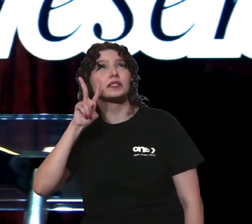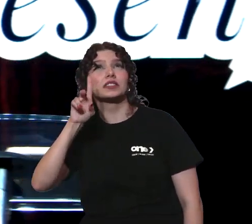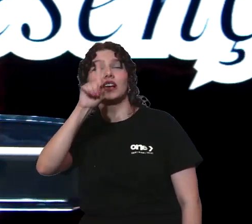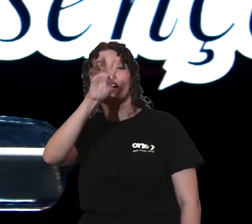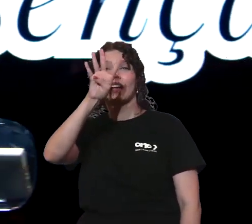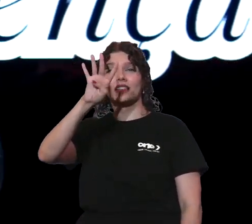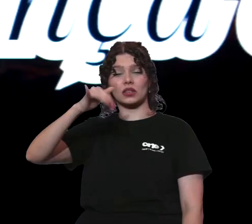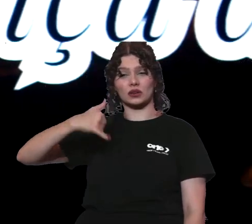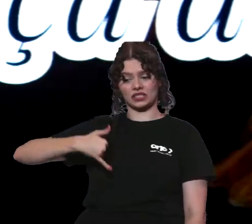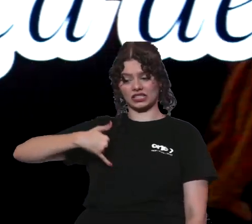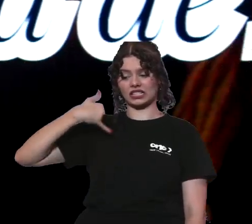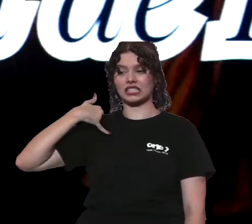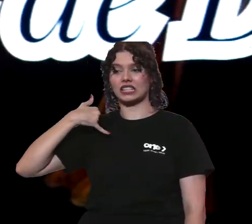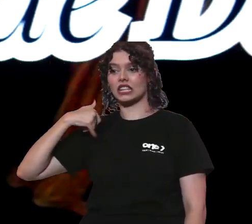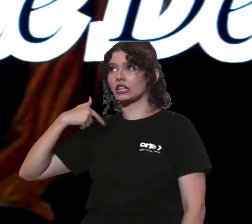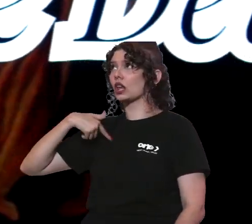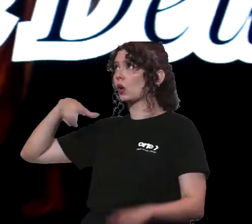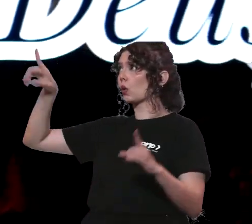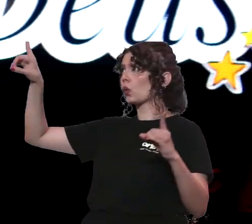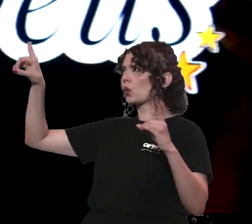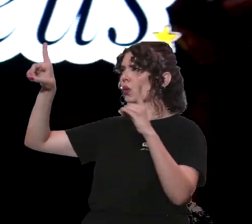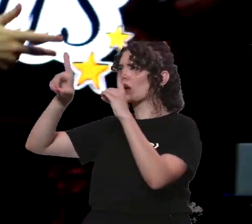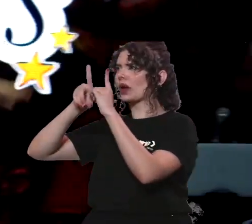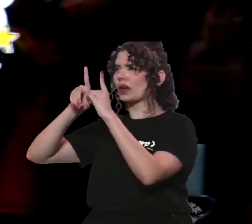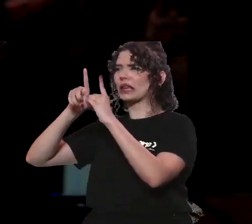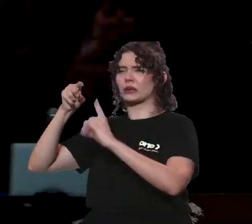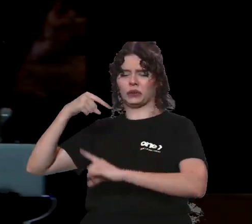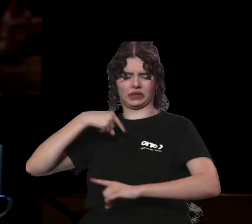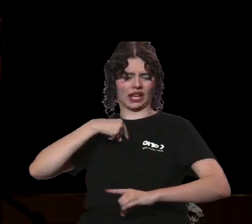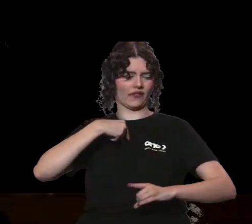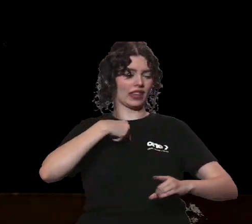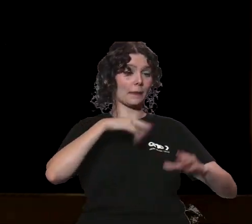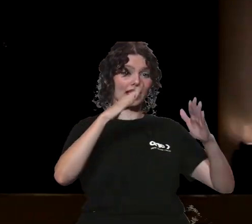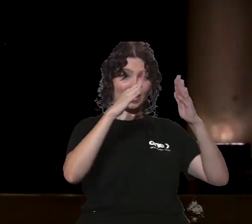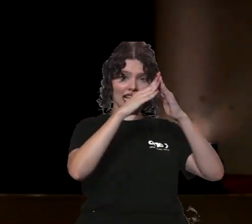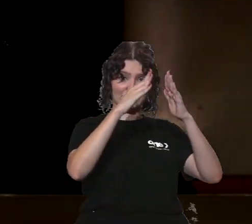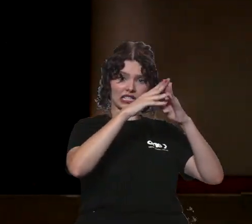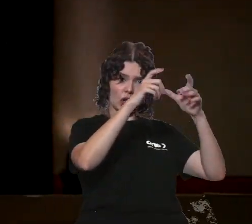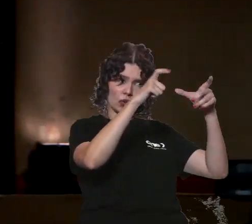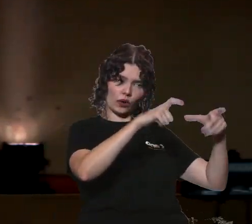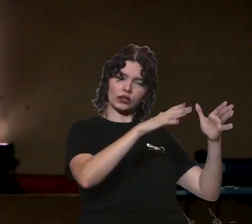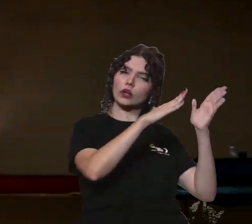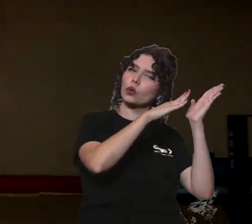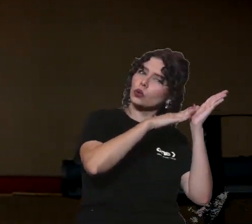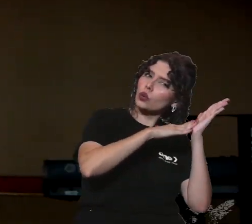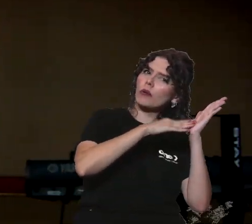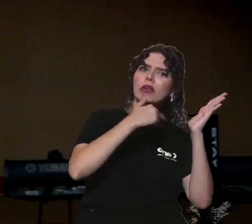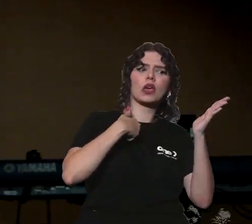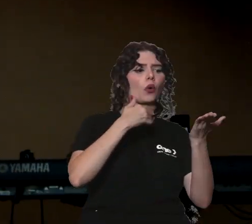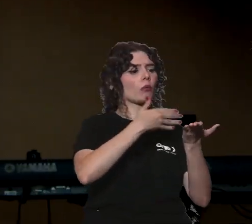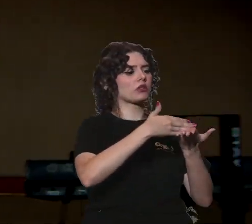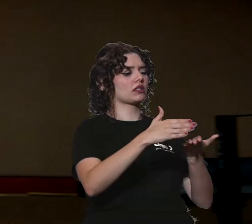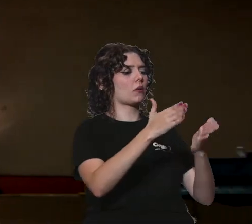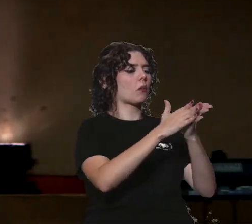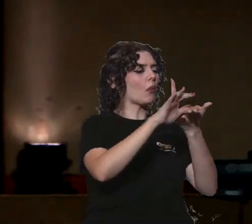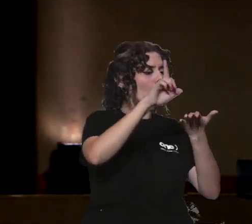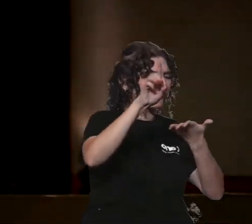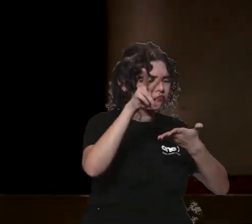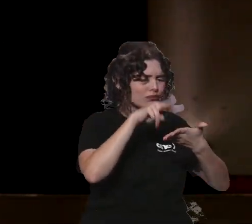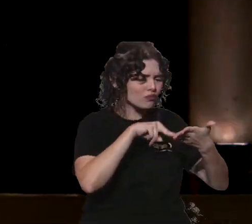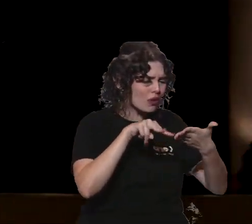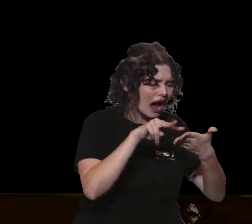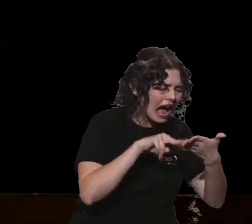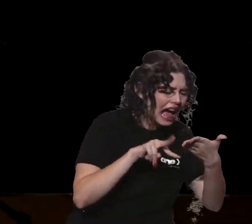meu encontro com Deus. Eu estava dentro do meu quarto, eu comecei a ler a Bíblia e parecia que cada palavra da